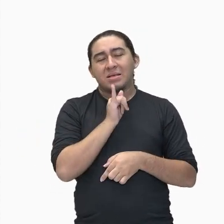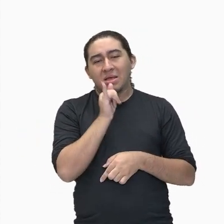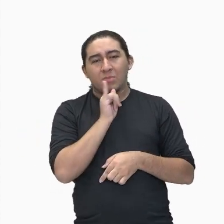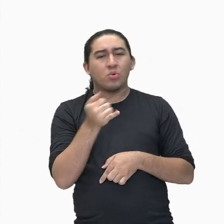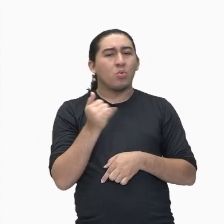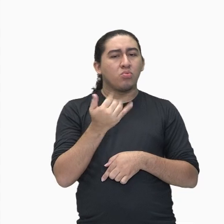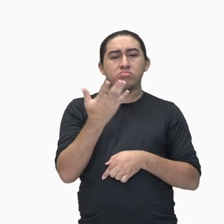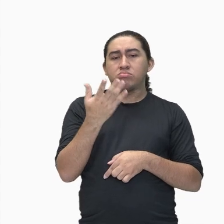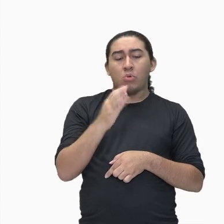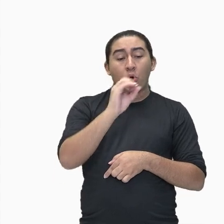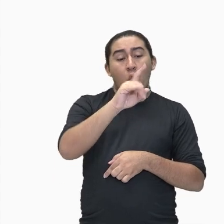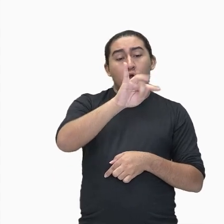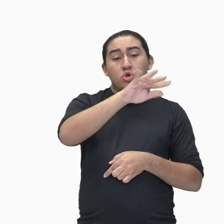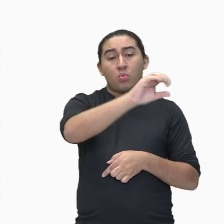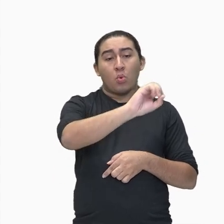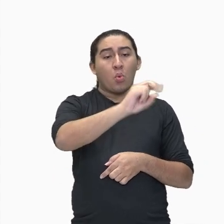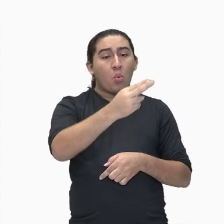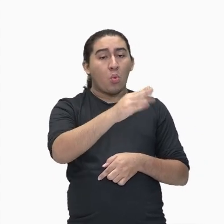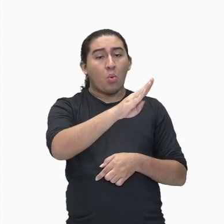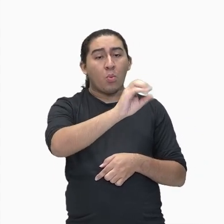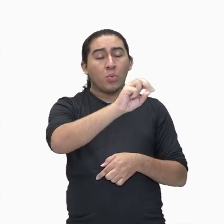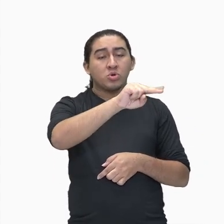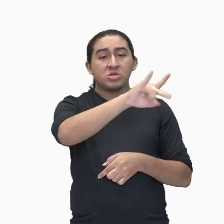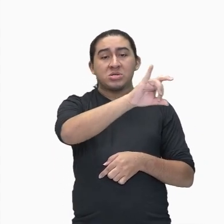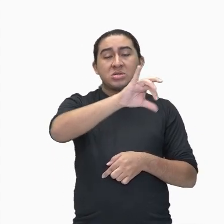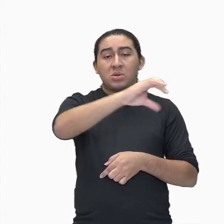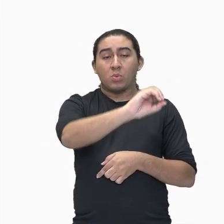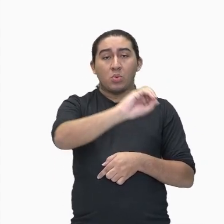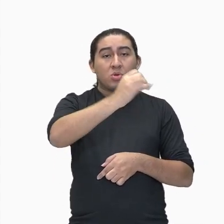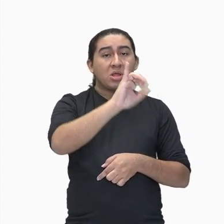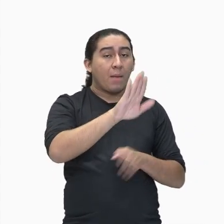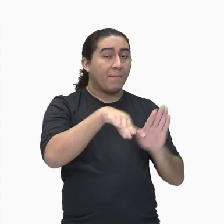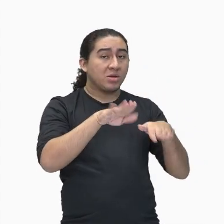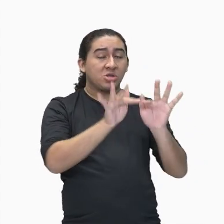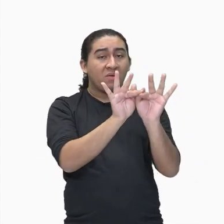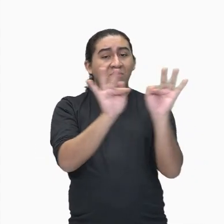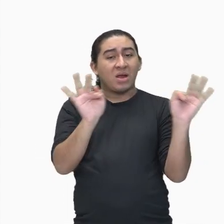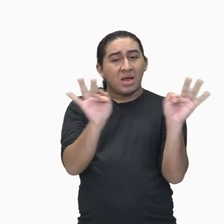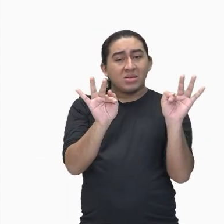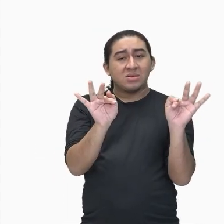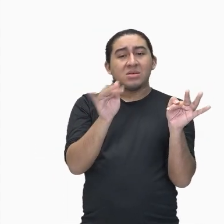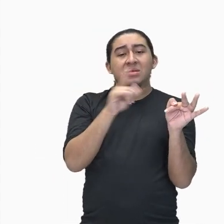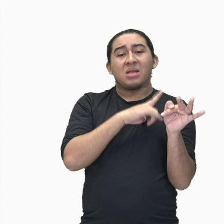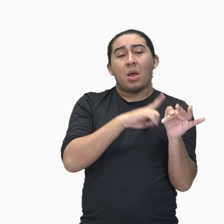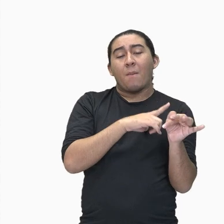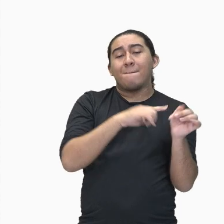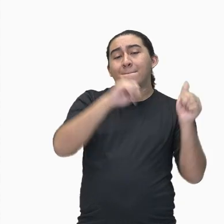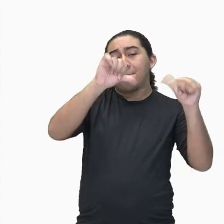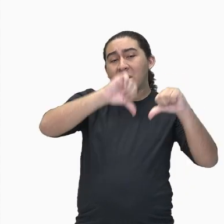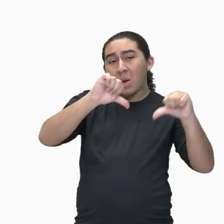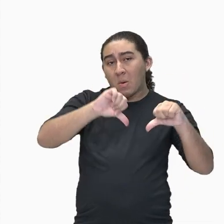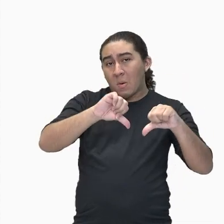boníssimo. Ou se o suco está, no caso de mal, está péssimo.